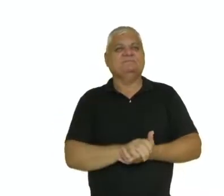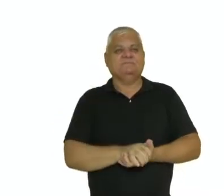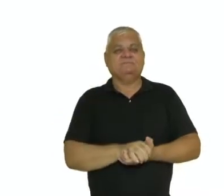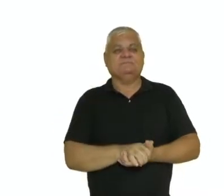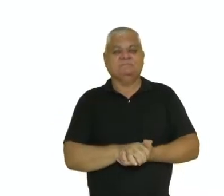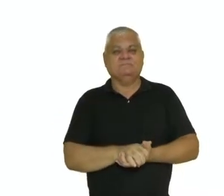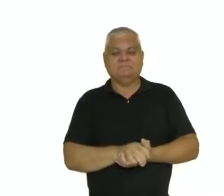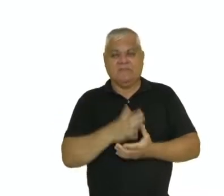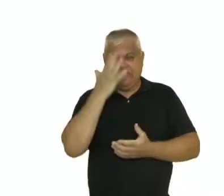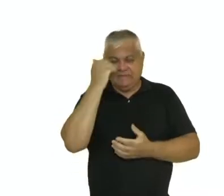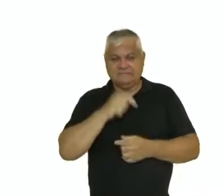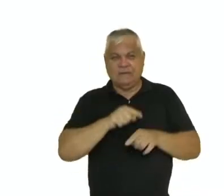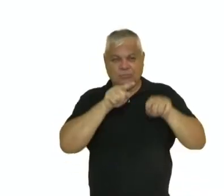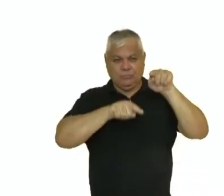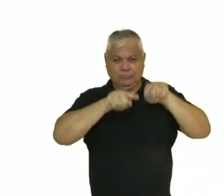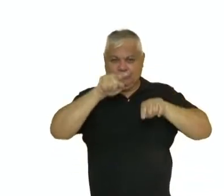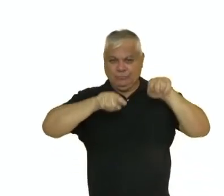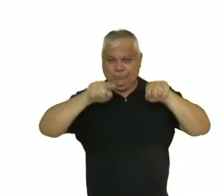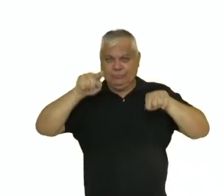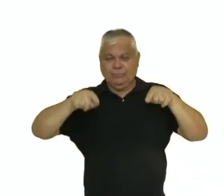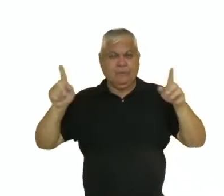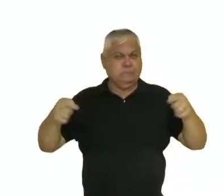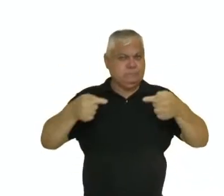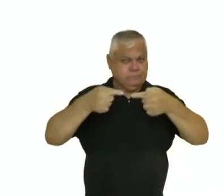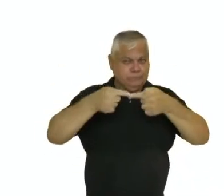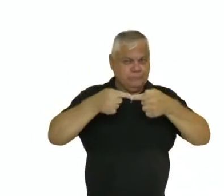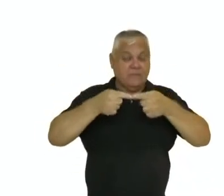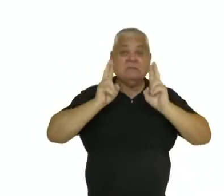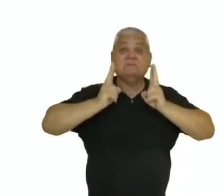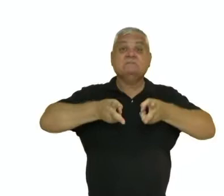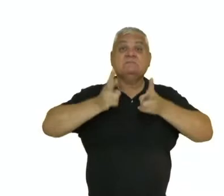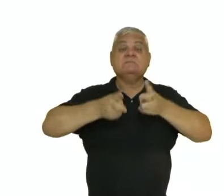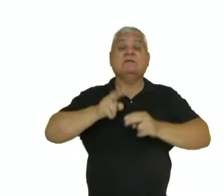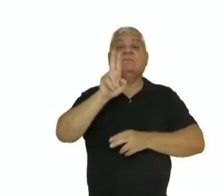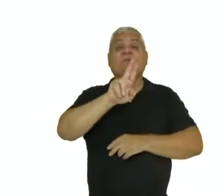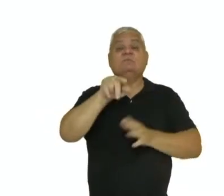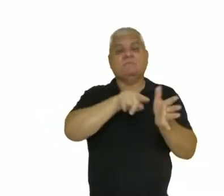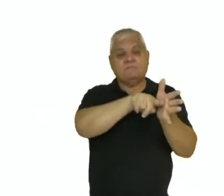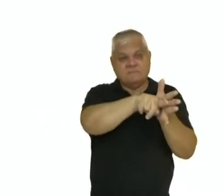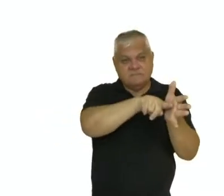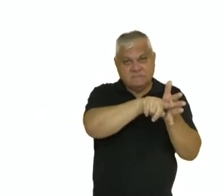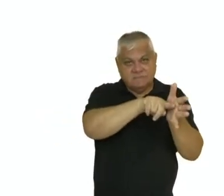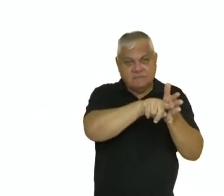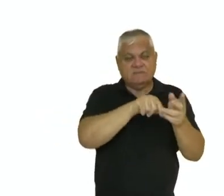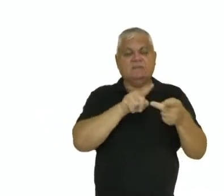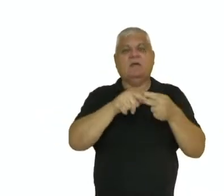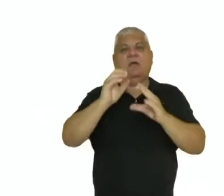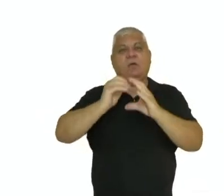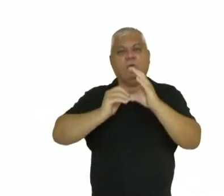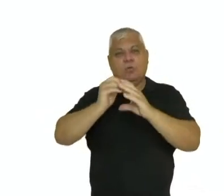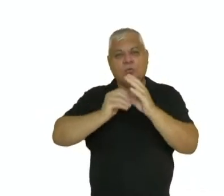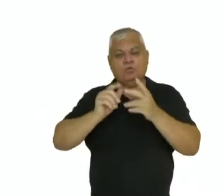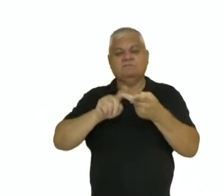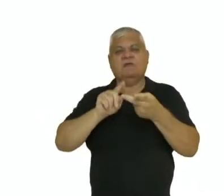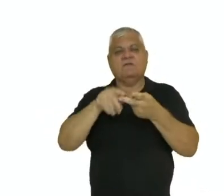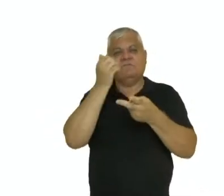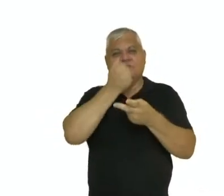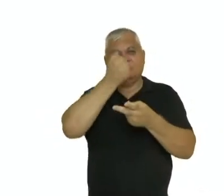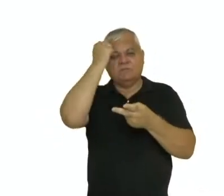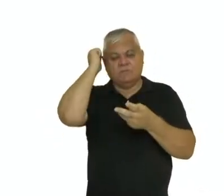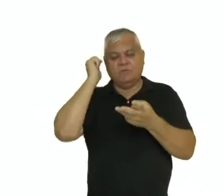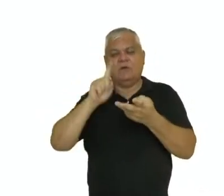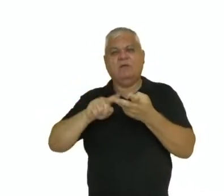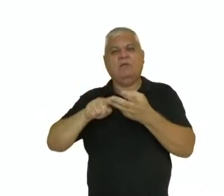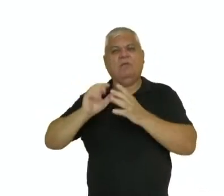Você sabe onde os gráficos são aplicados? Normalmente são aplicados em pesquisas, concursos, vestibulares, nos